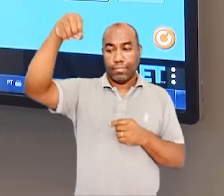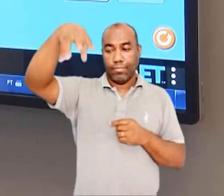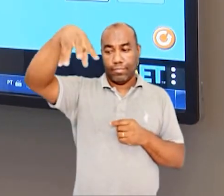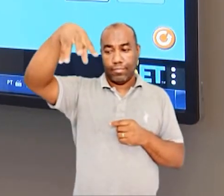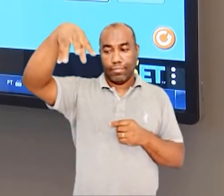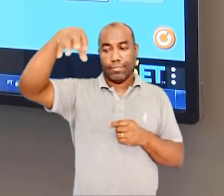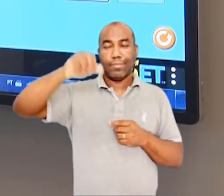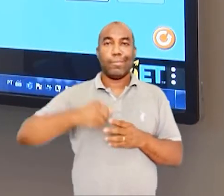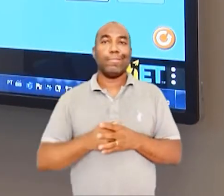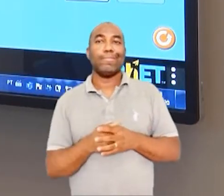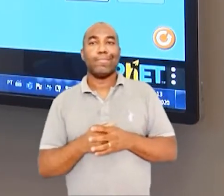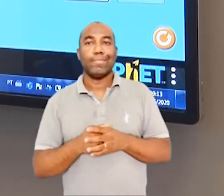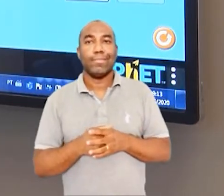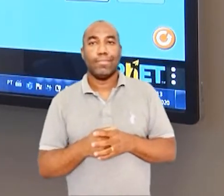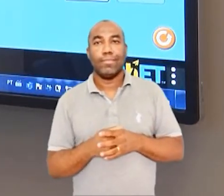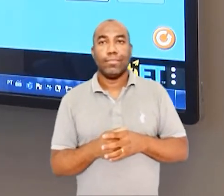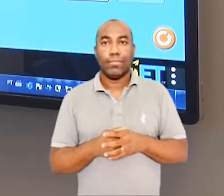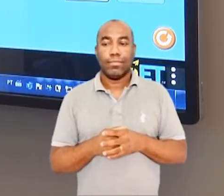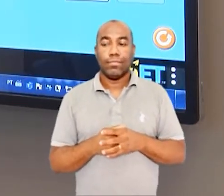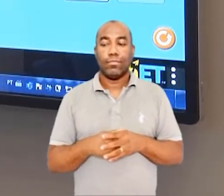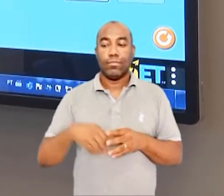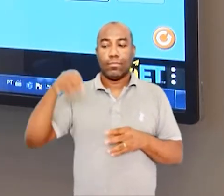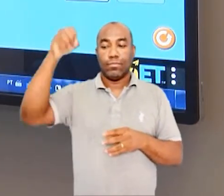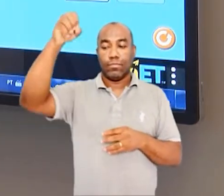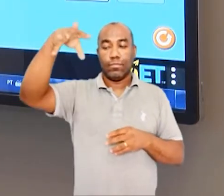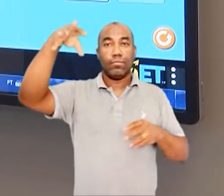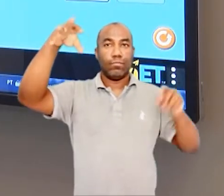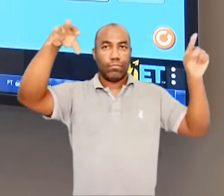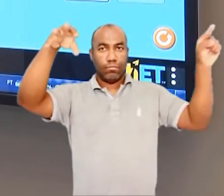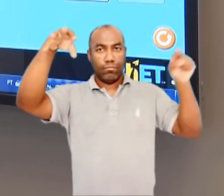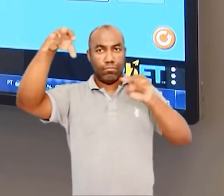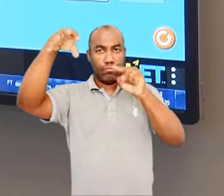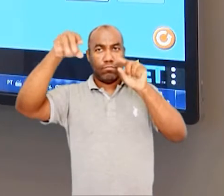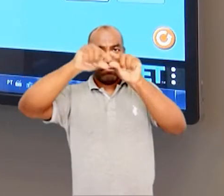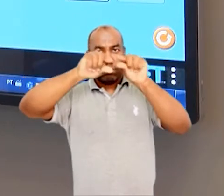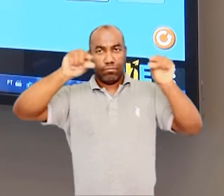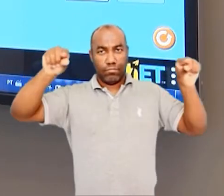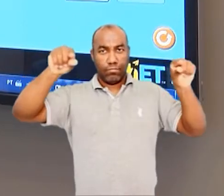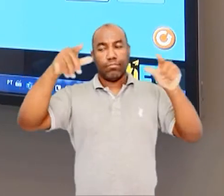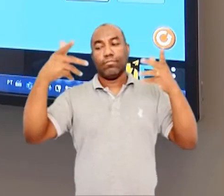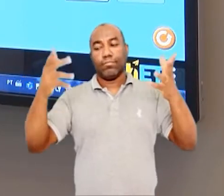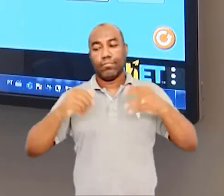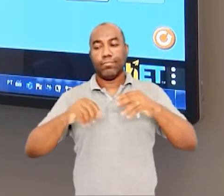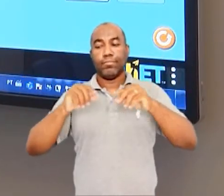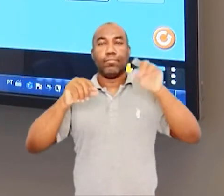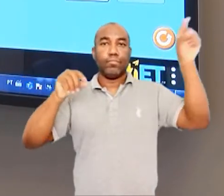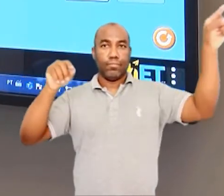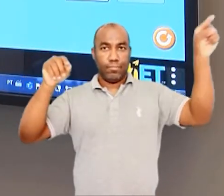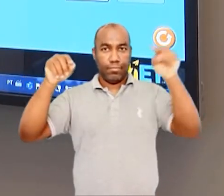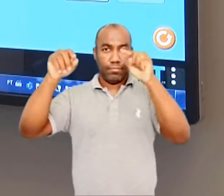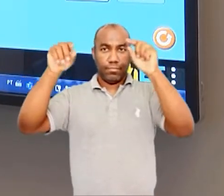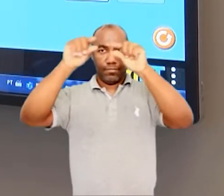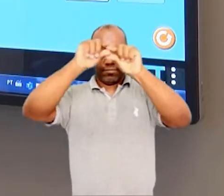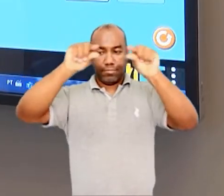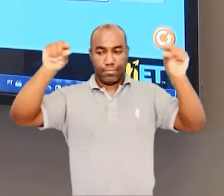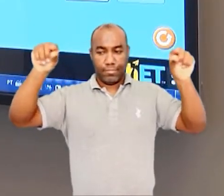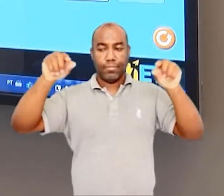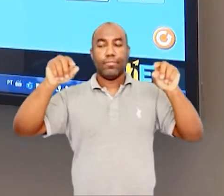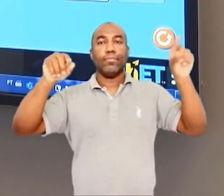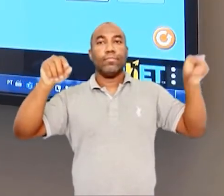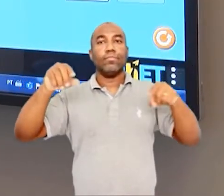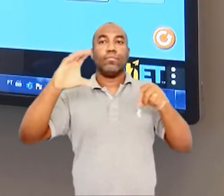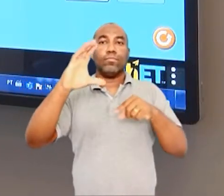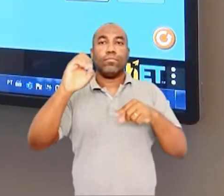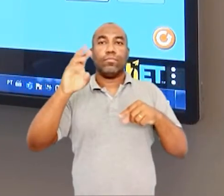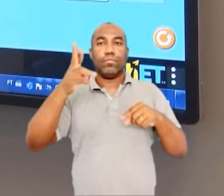Essa lâmpada eu vou ligar através de um condutor elétrico, que é um fio de cobre,